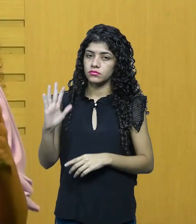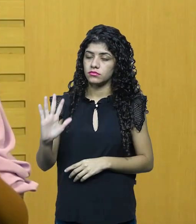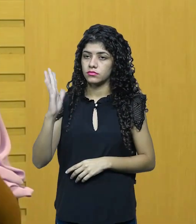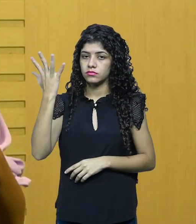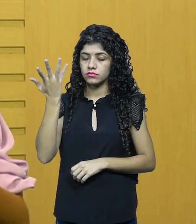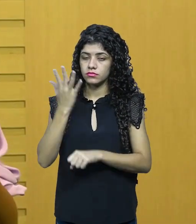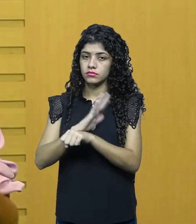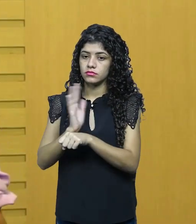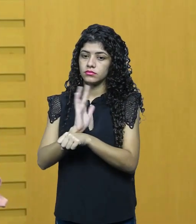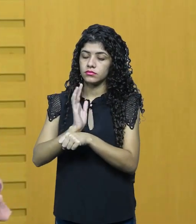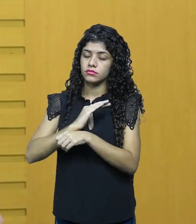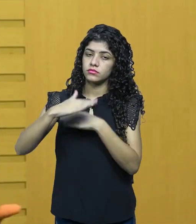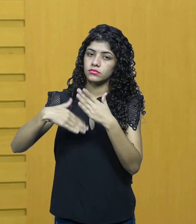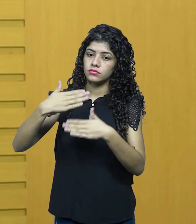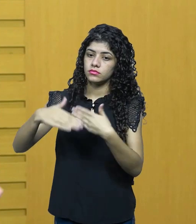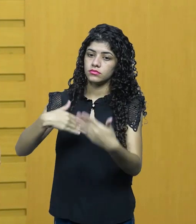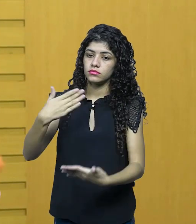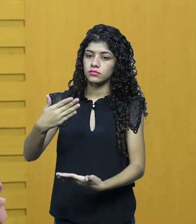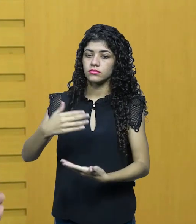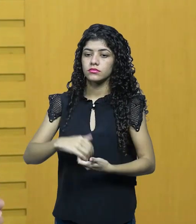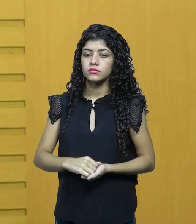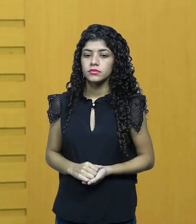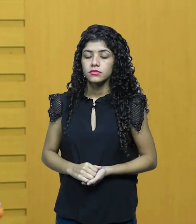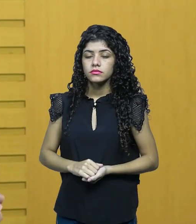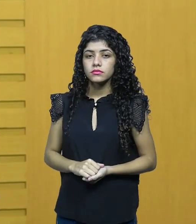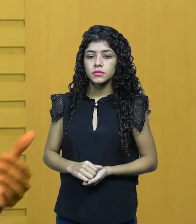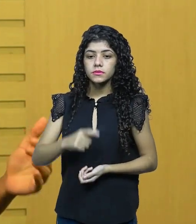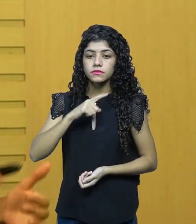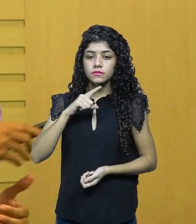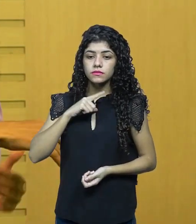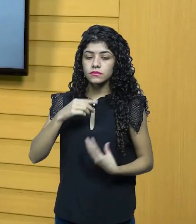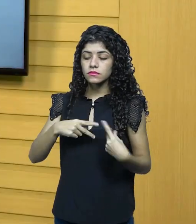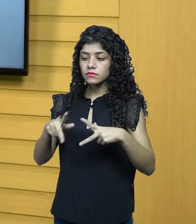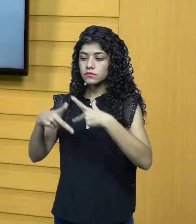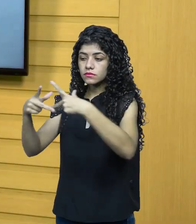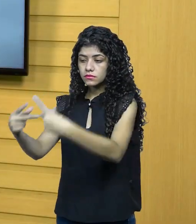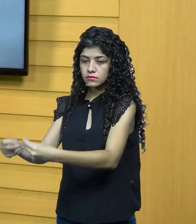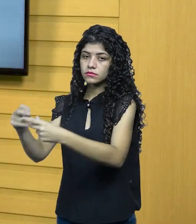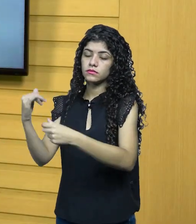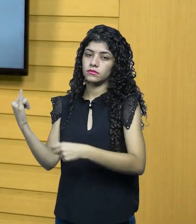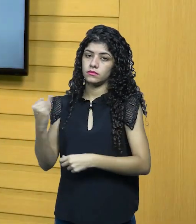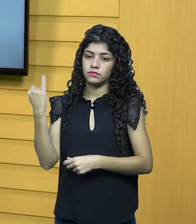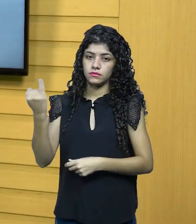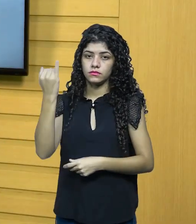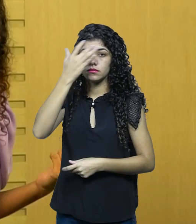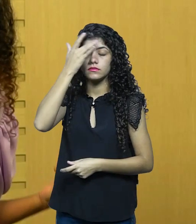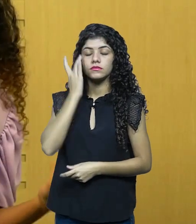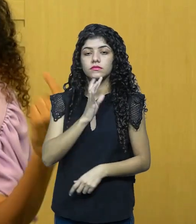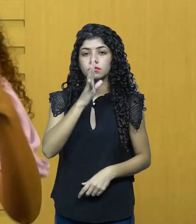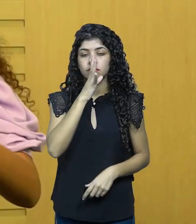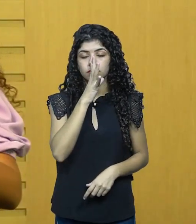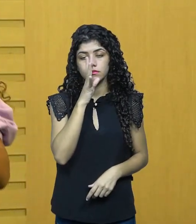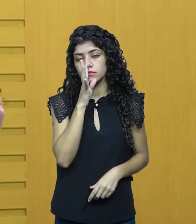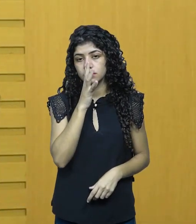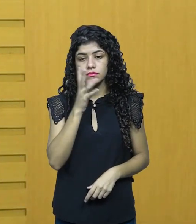caso, na sequência desse ato de dar o presente. Tudo o que envolveu dar o presente vai ser importante para quem